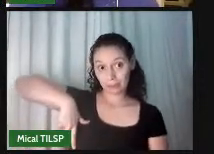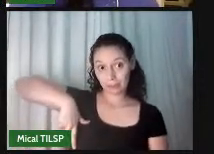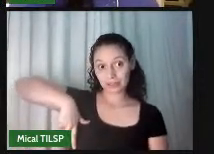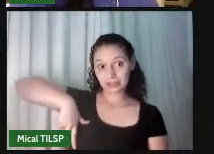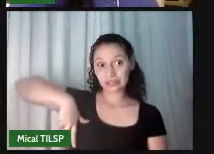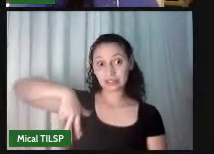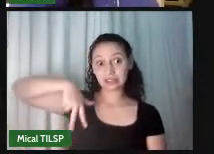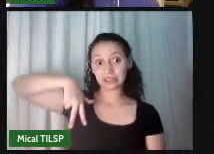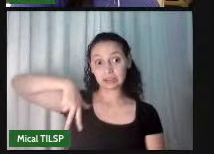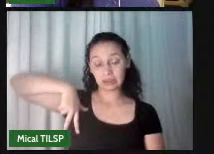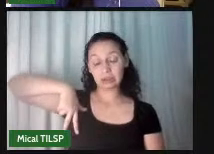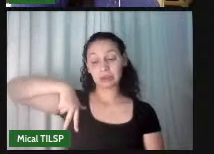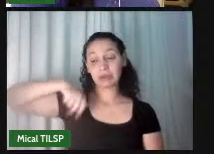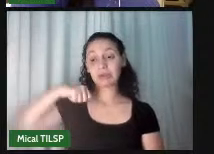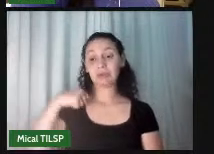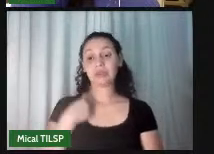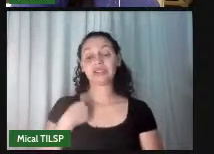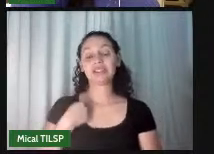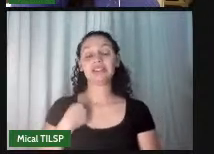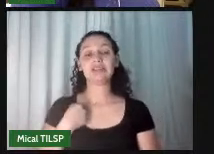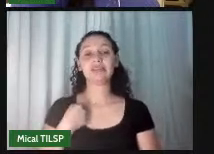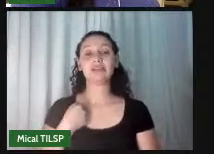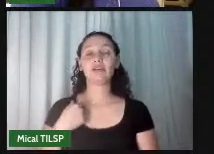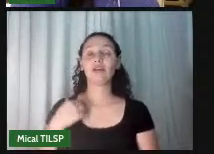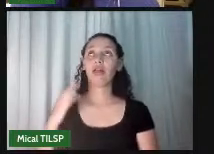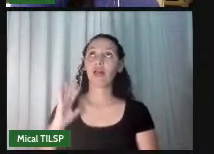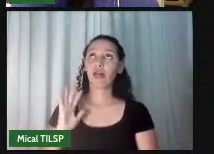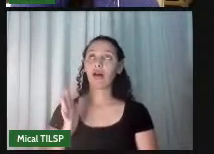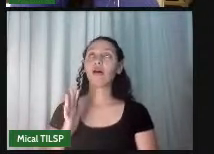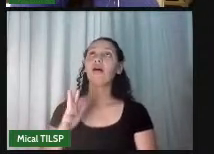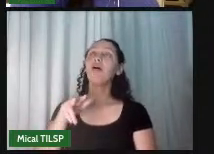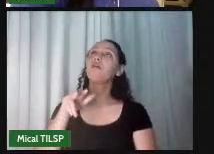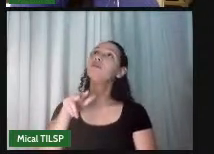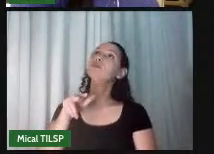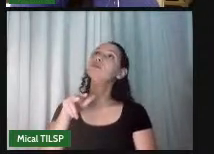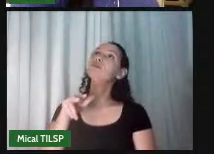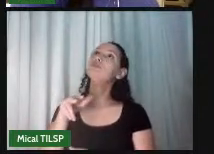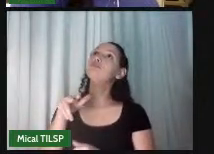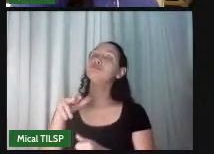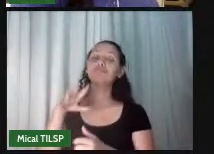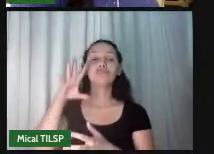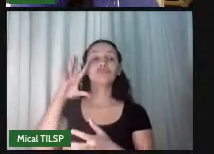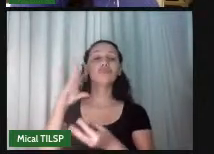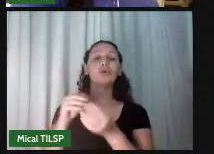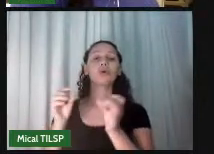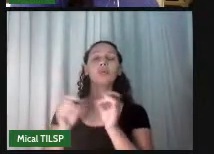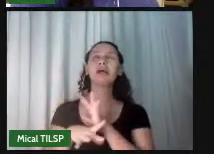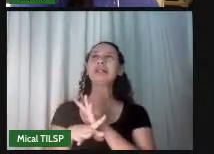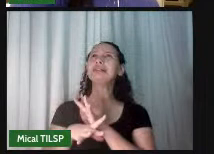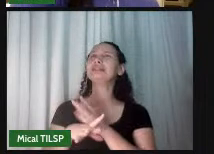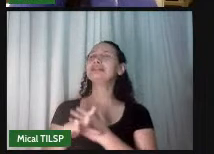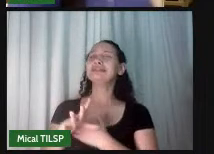mesmo depois de executado o tratamento endodôntico, ele continuou sentindo, tá, dores terríveis,